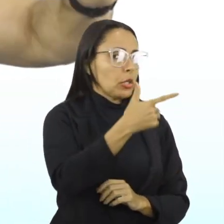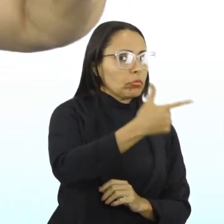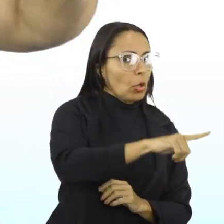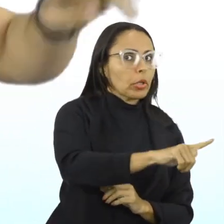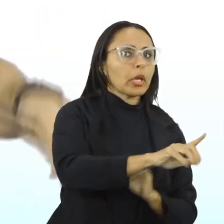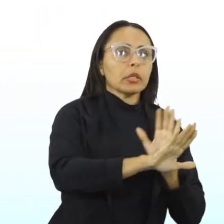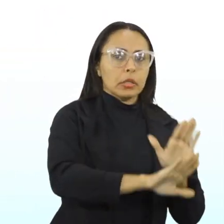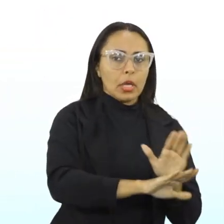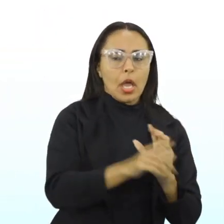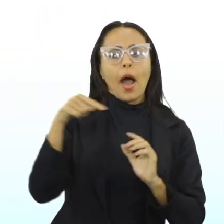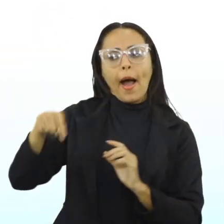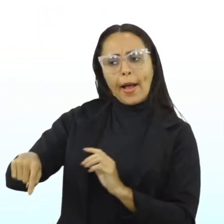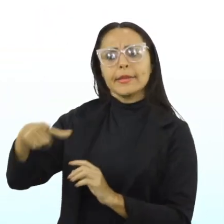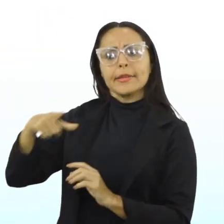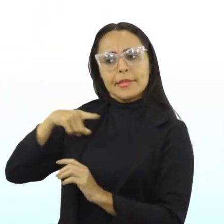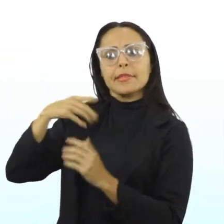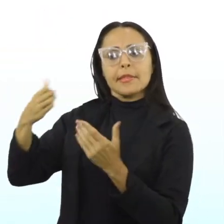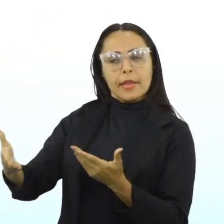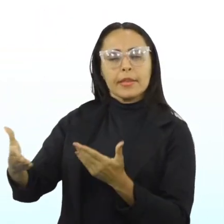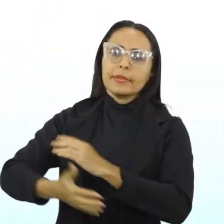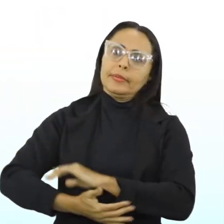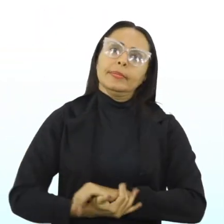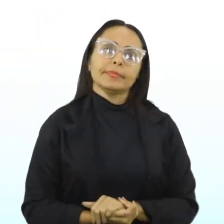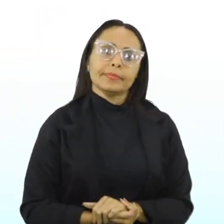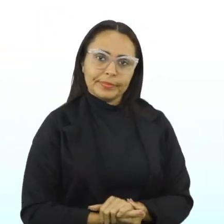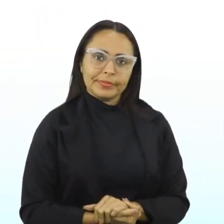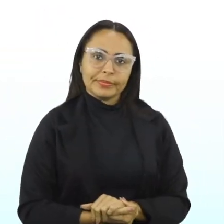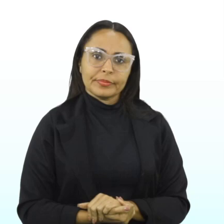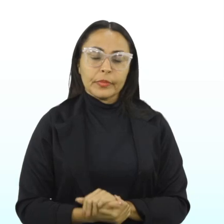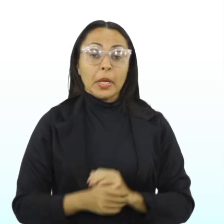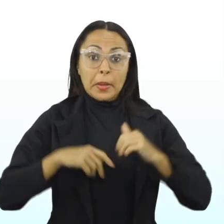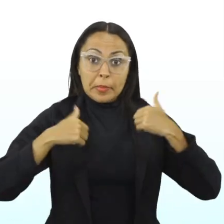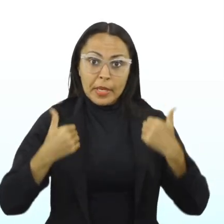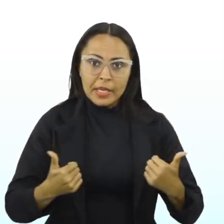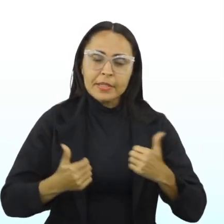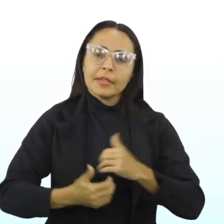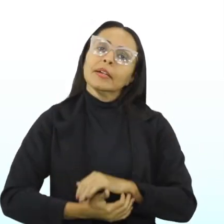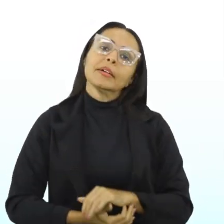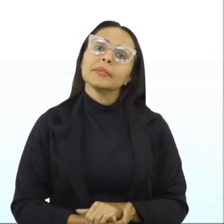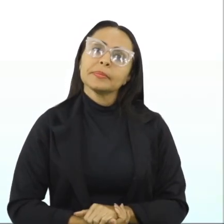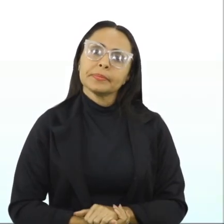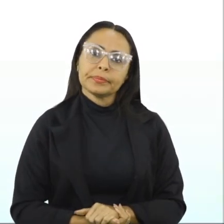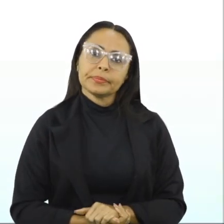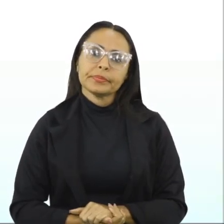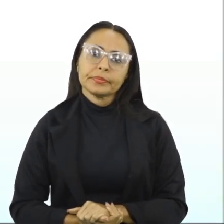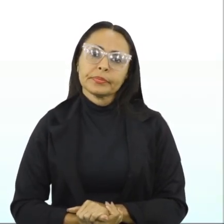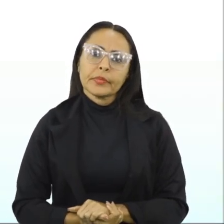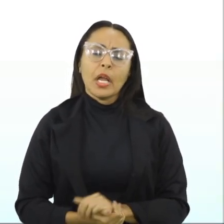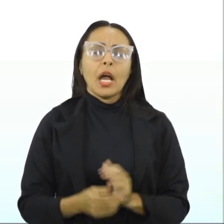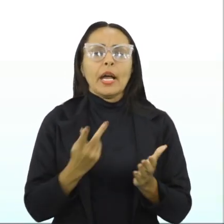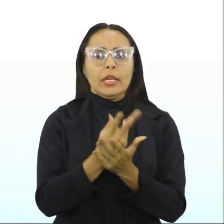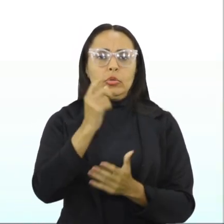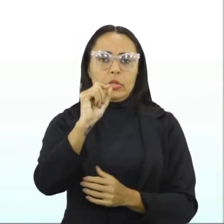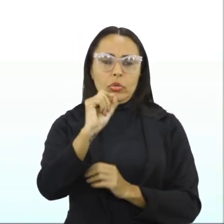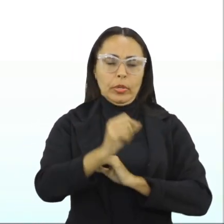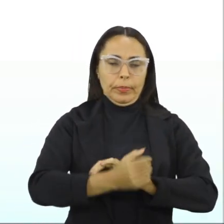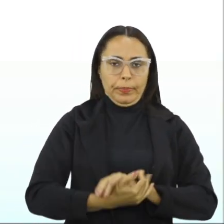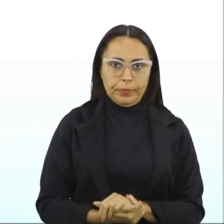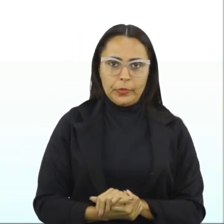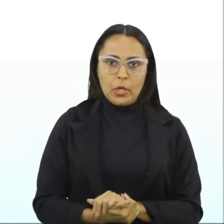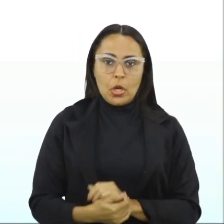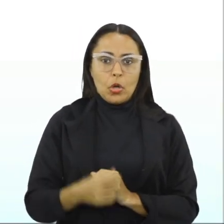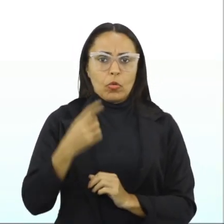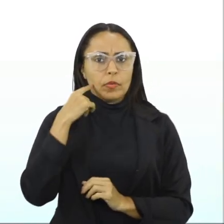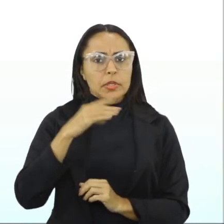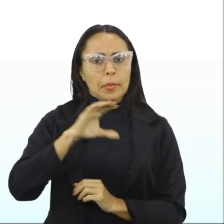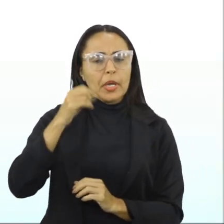têm carbono. Os orgânicos têm que ter carbono na composição. Beleza? Léo, bota o quadro aí, por favor. Aí o que é que acontece? Quando você pega